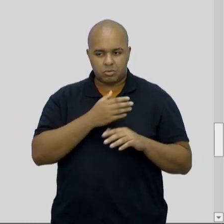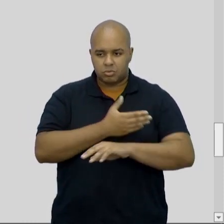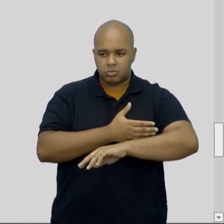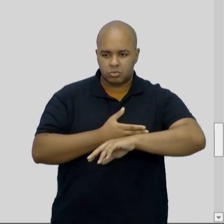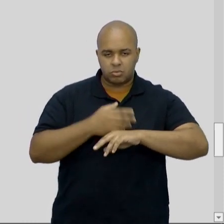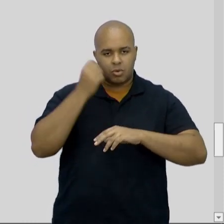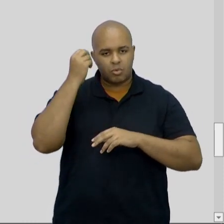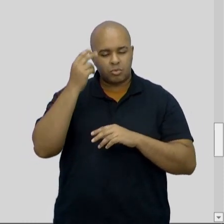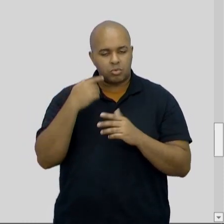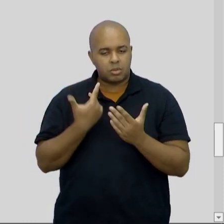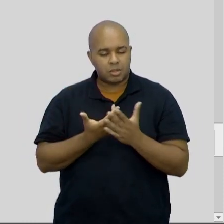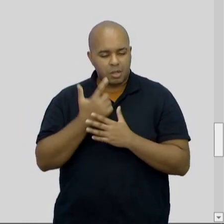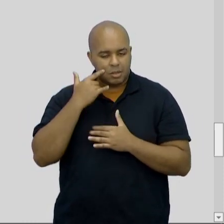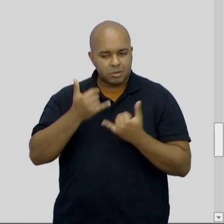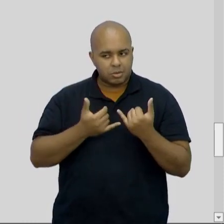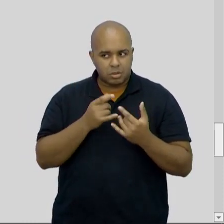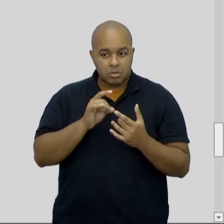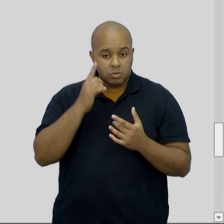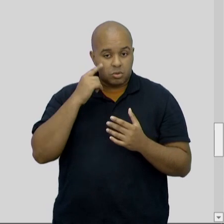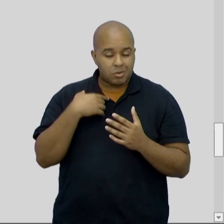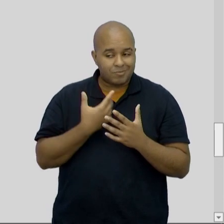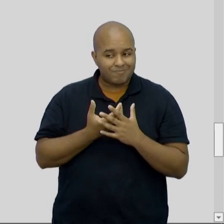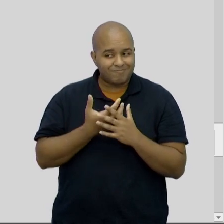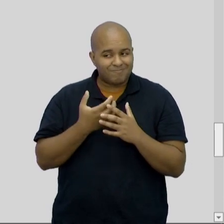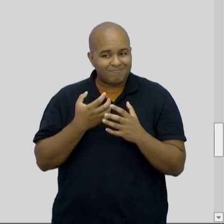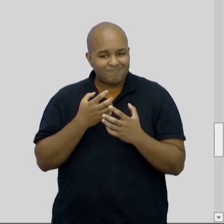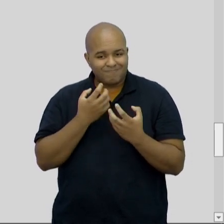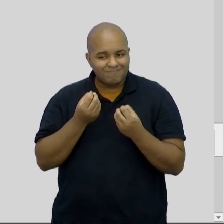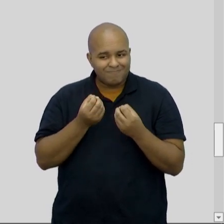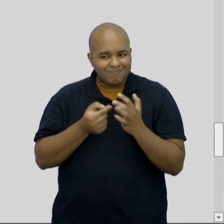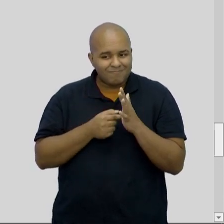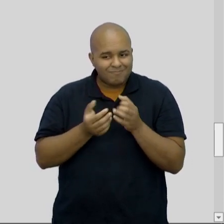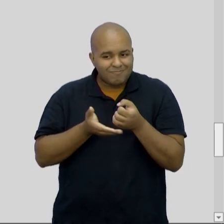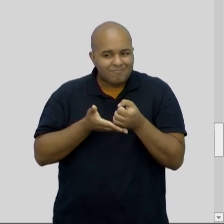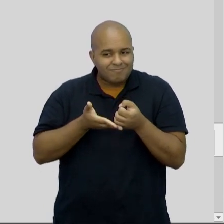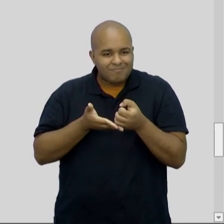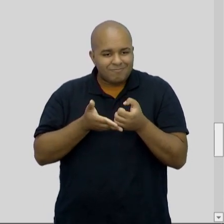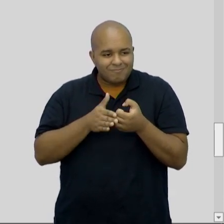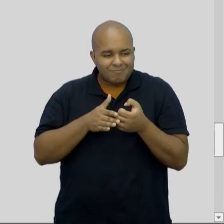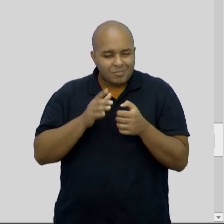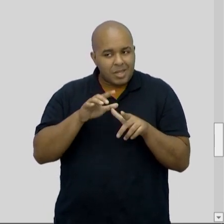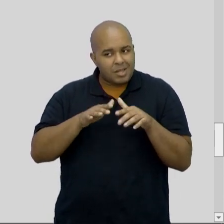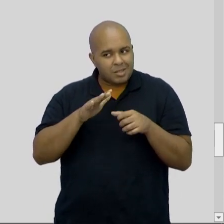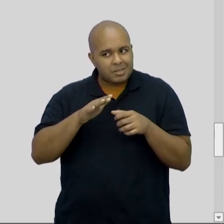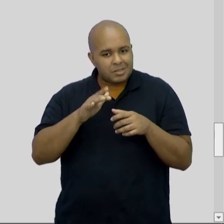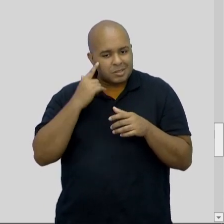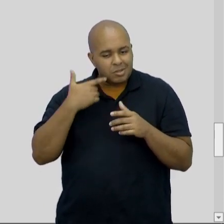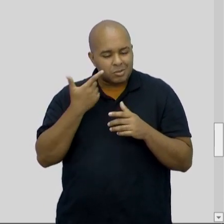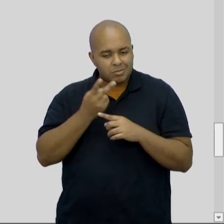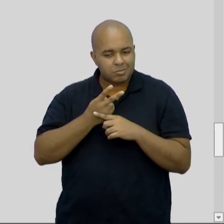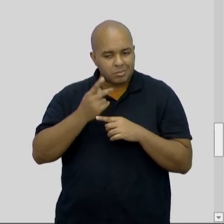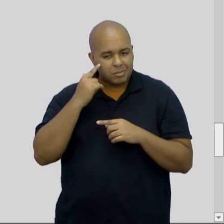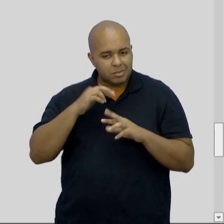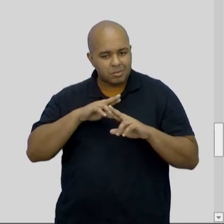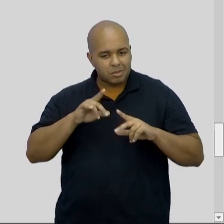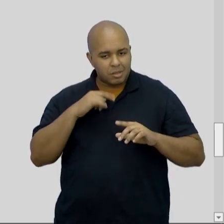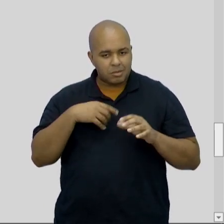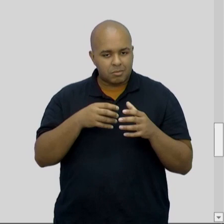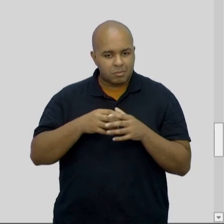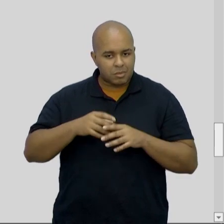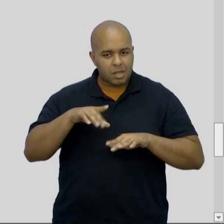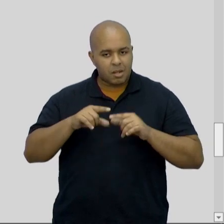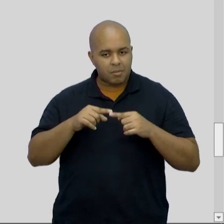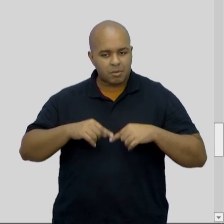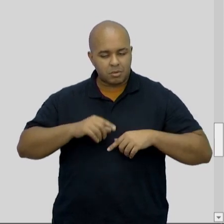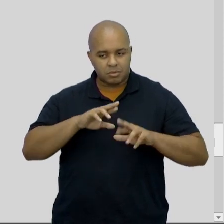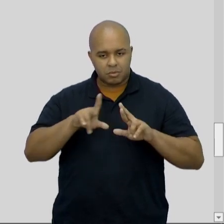costumes e culturas. Esse jogo apenas arranhou a superfície de sua grandiosidade, no entanto, buscou-se elencar diferentes artefatos e